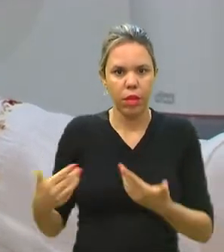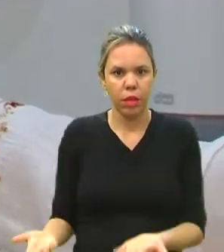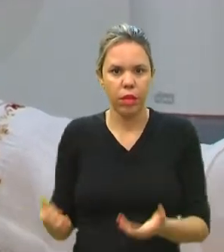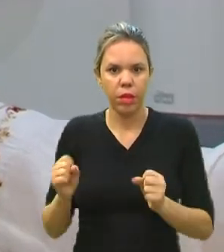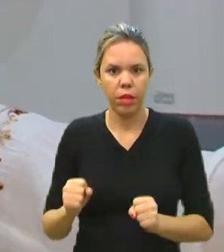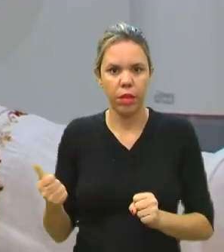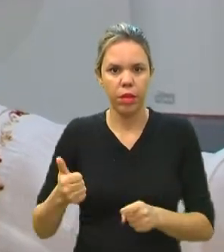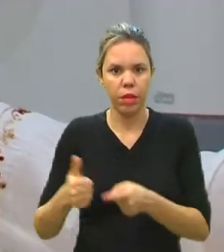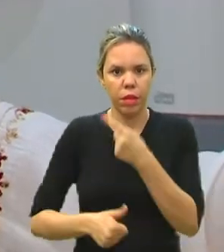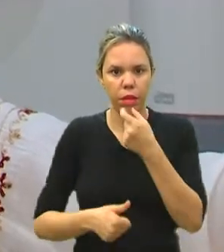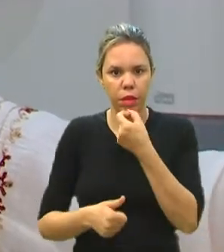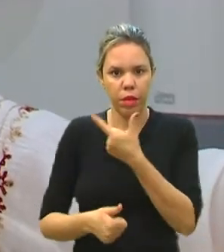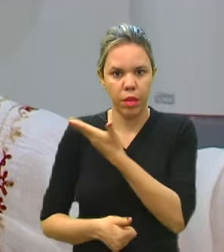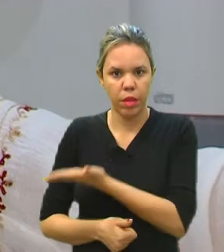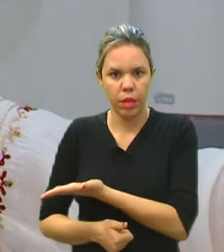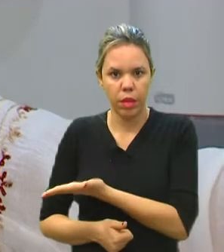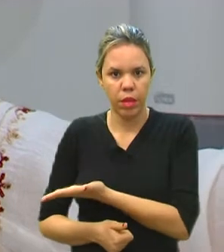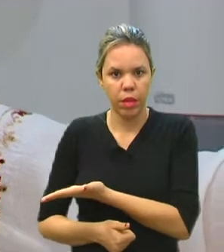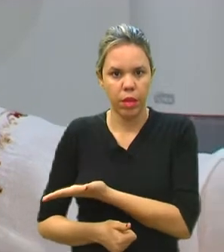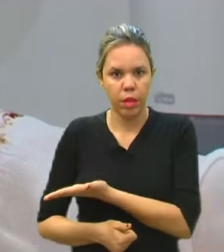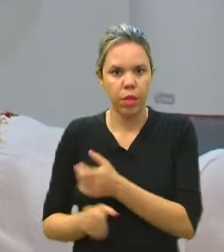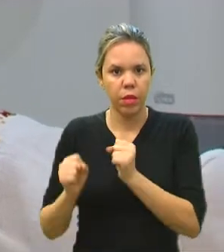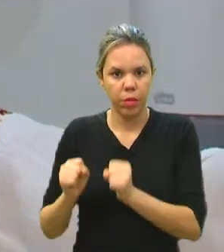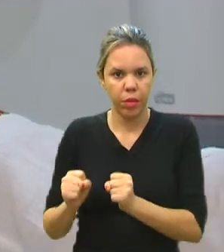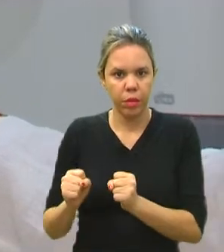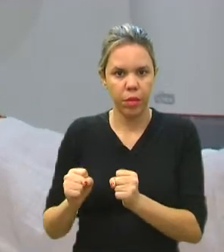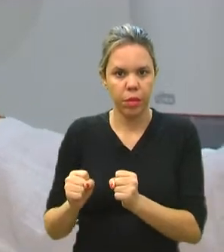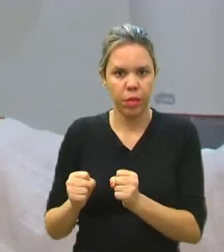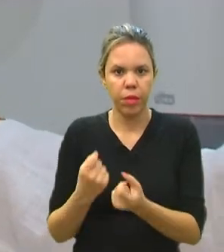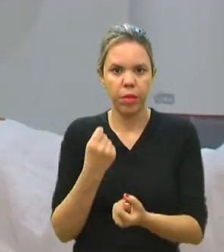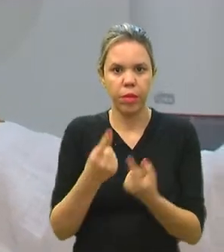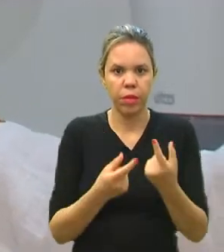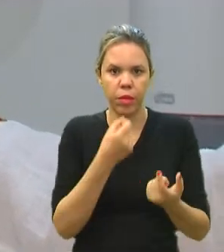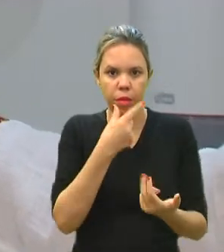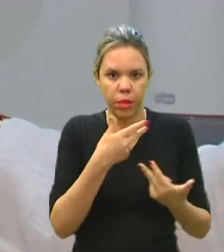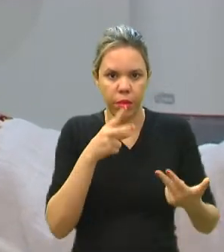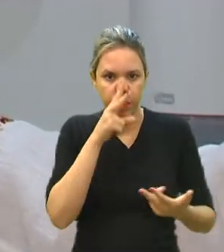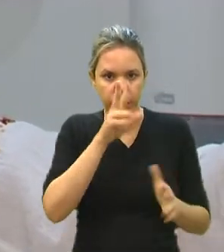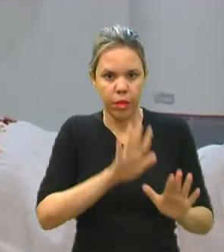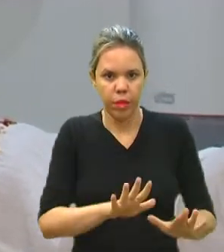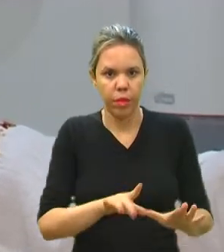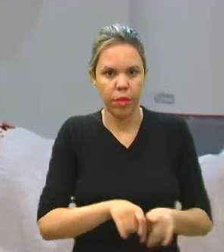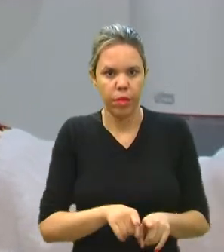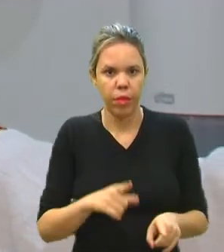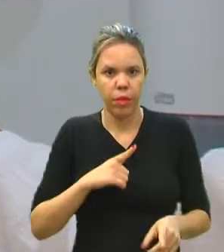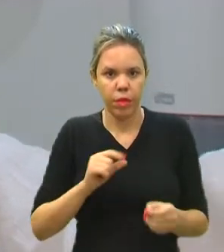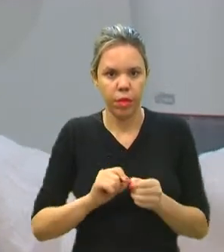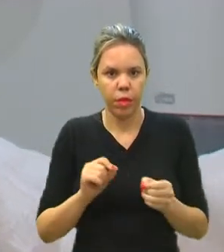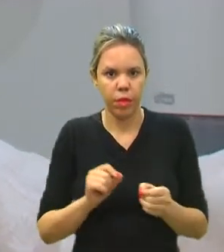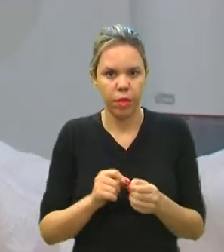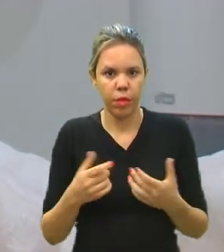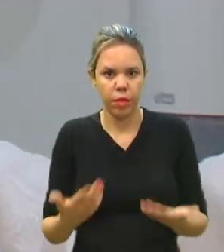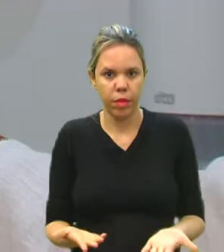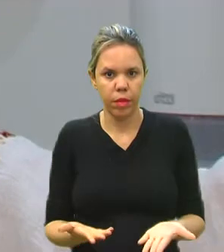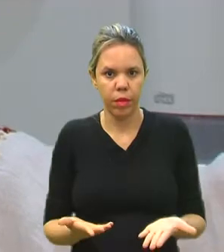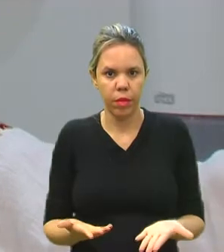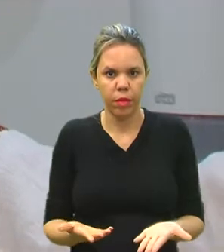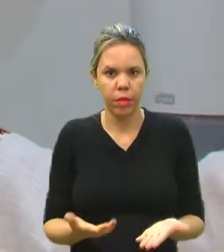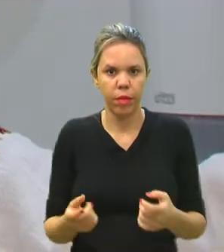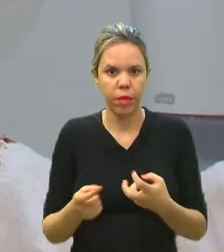Age em várias frentes, né? Então, primeiro é medicamentoso. Então, a gente pode lançar mão de alguns anti-inflamatórios, mas isso tem que